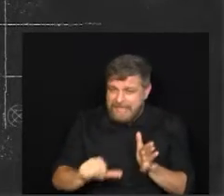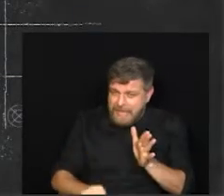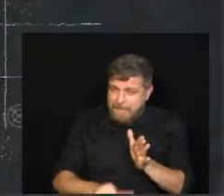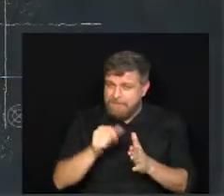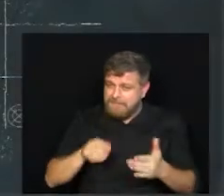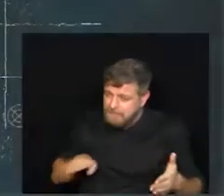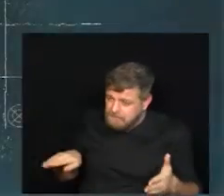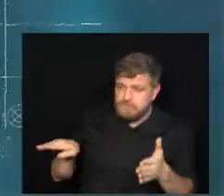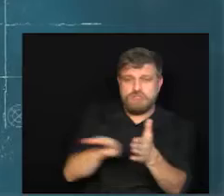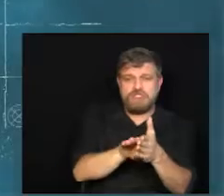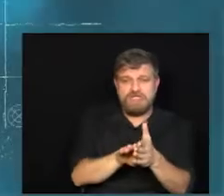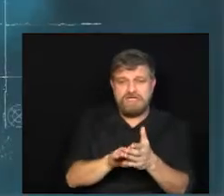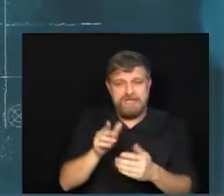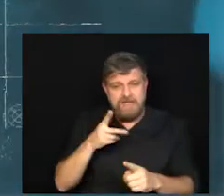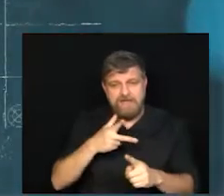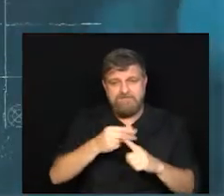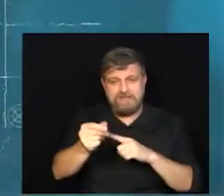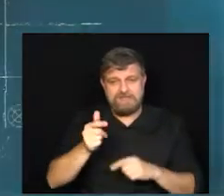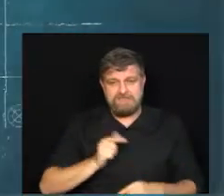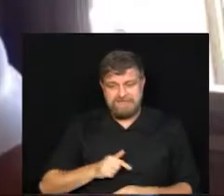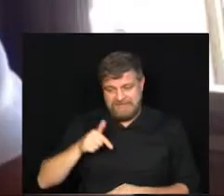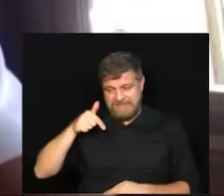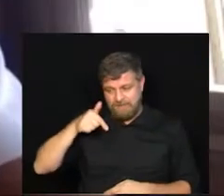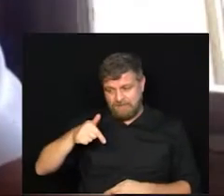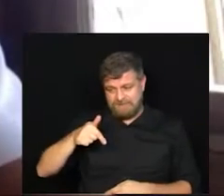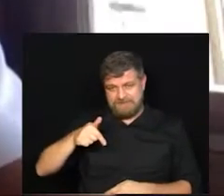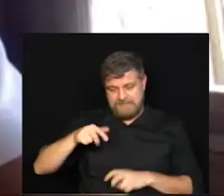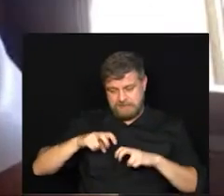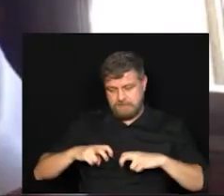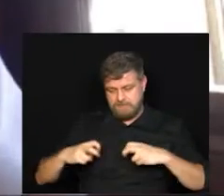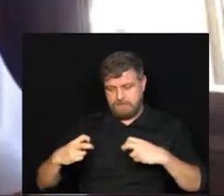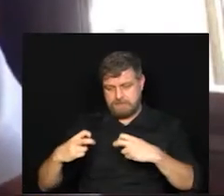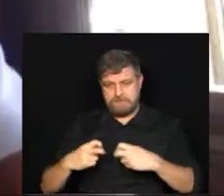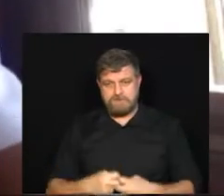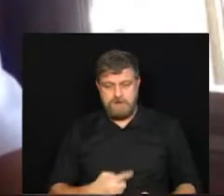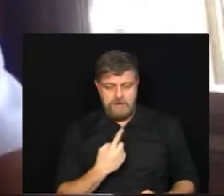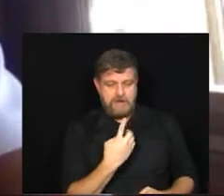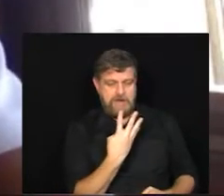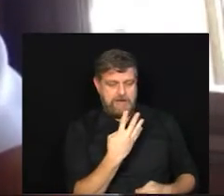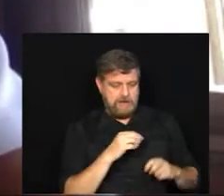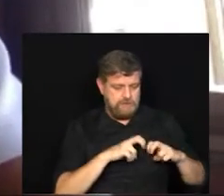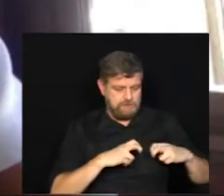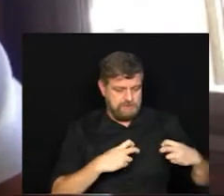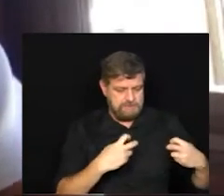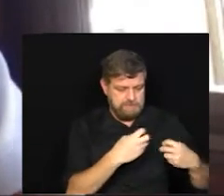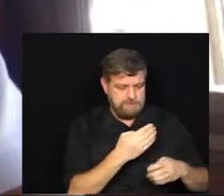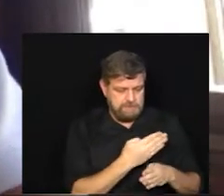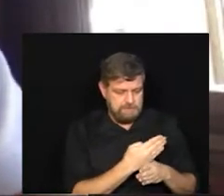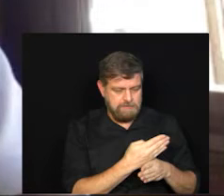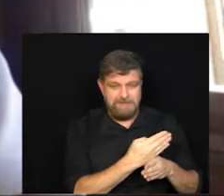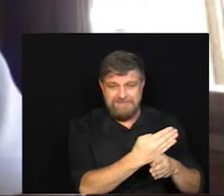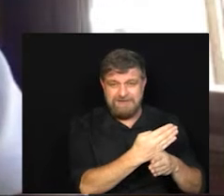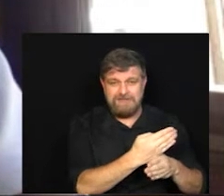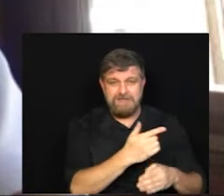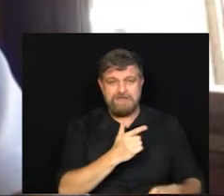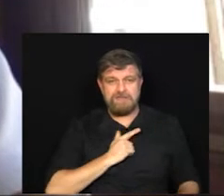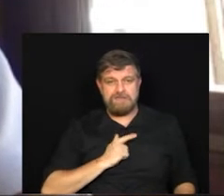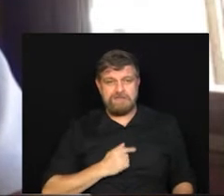ganha. Esses barcos que tem 7 pessoas, 14 pessoas, eles correm de rating. Rating é uma